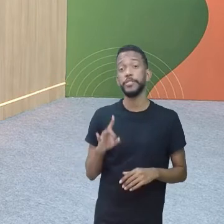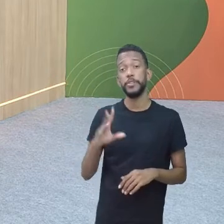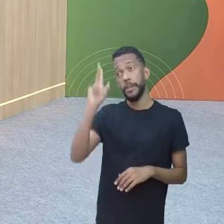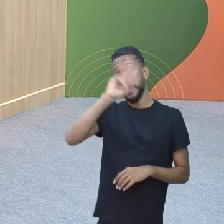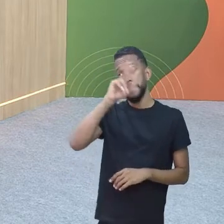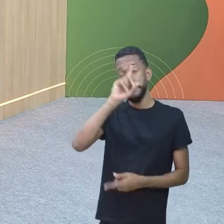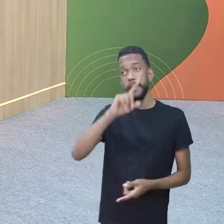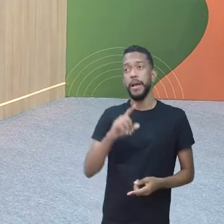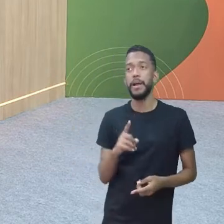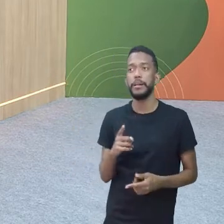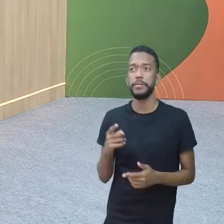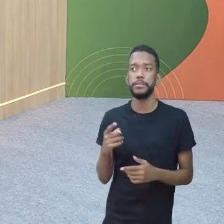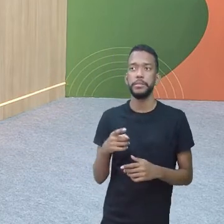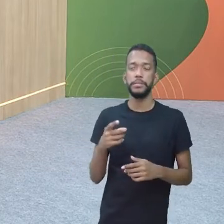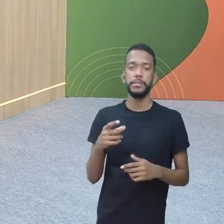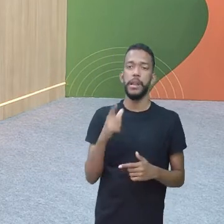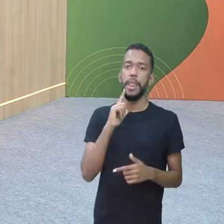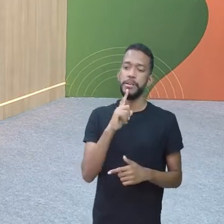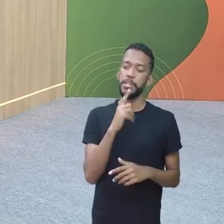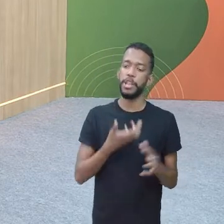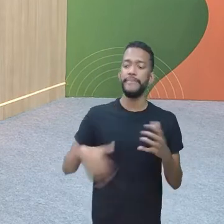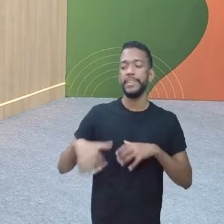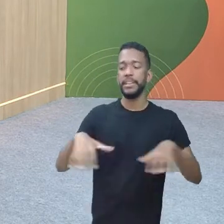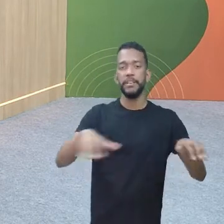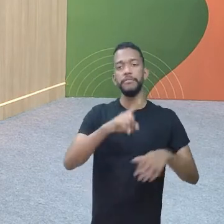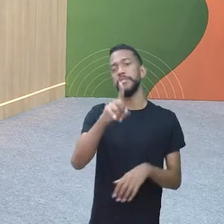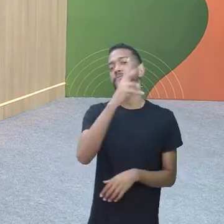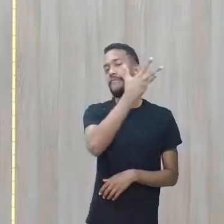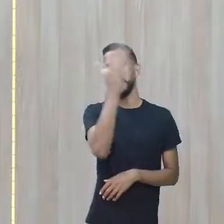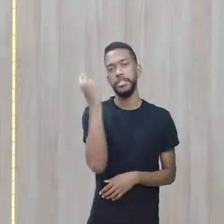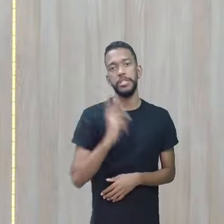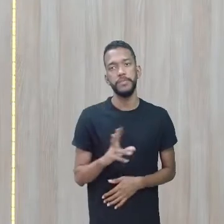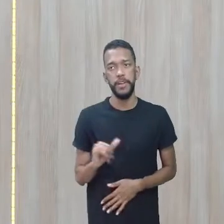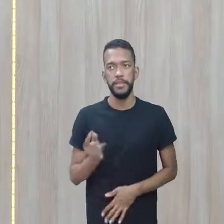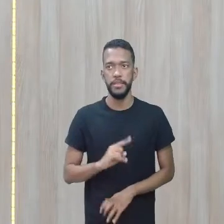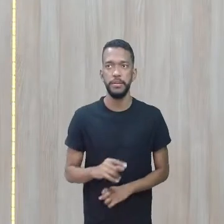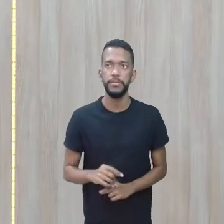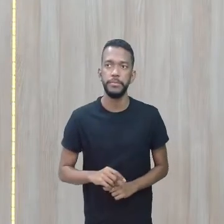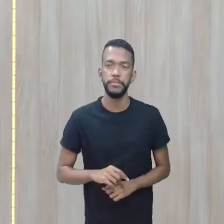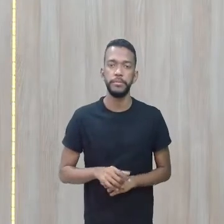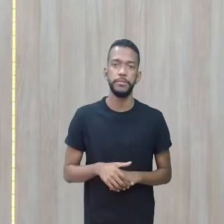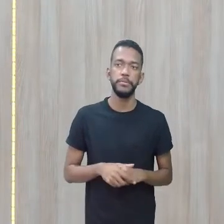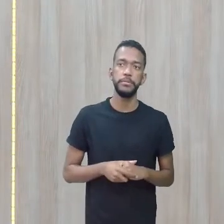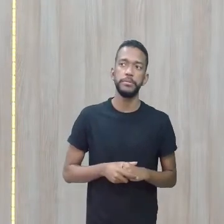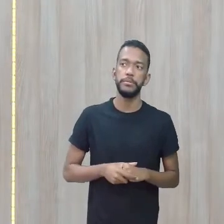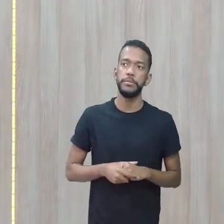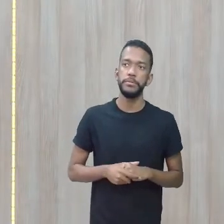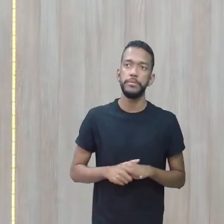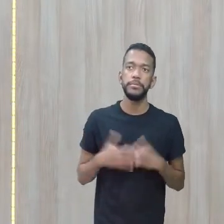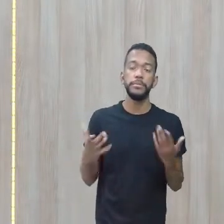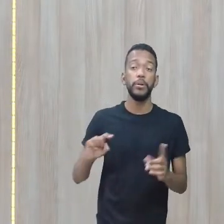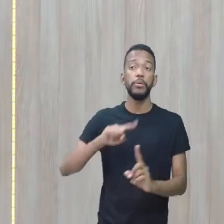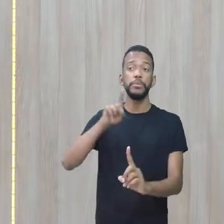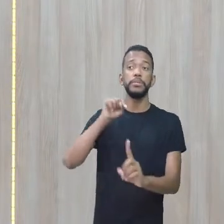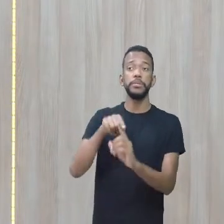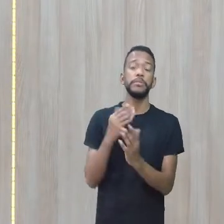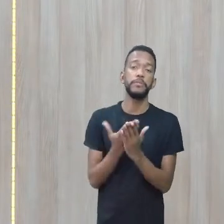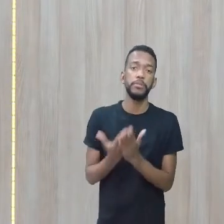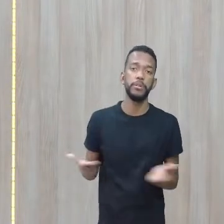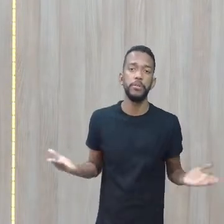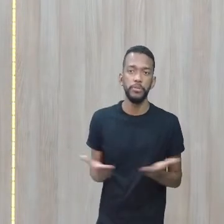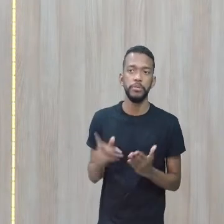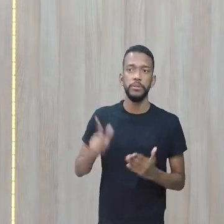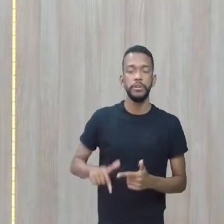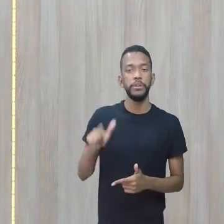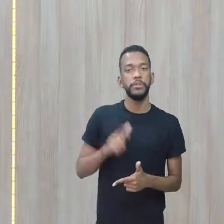dessa ideia de dividir o lanche, que eu tenho certeza que você não vai esquecer, tá certo? Então, aqui o objetivo da aula é a gente